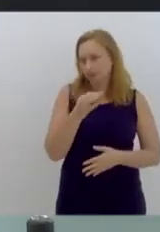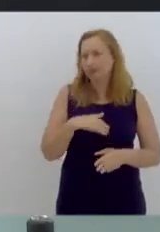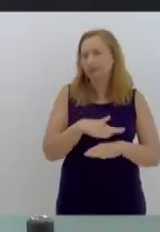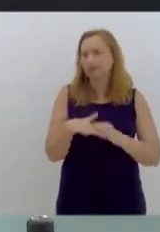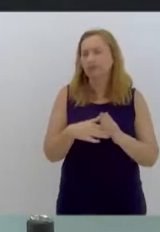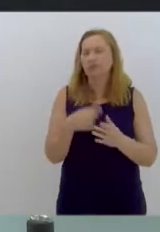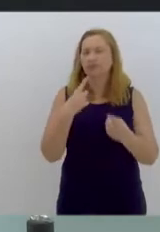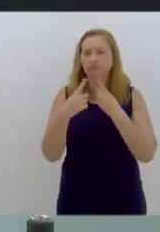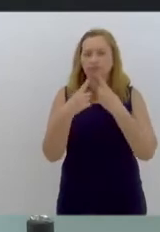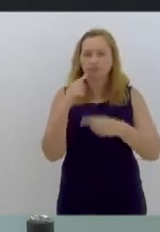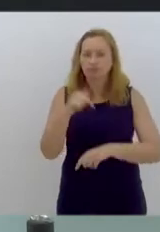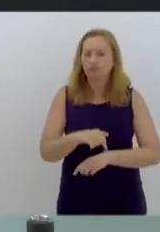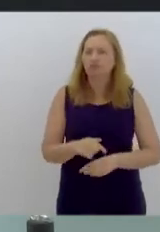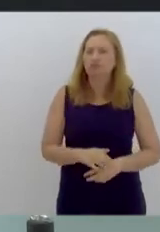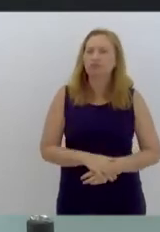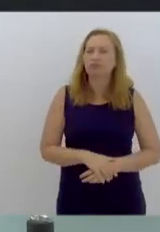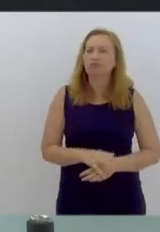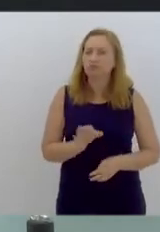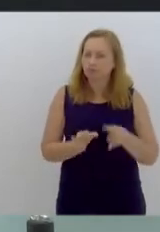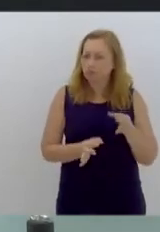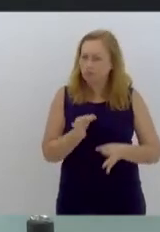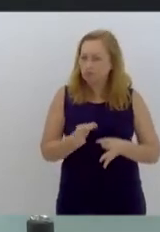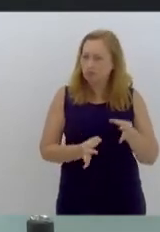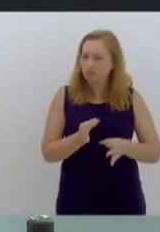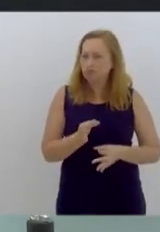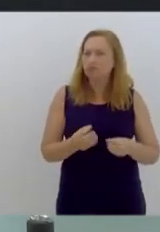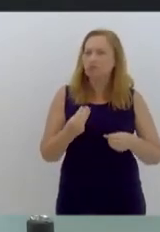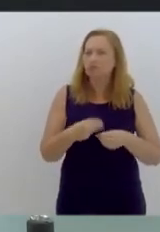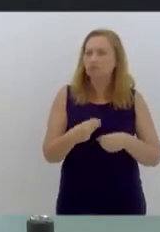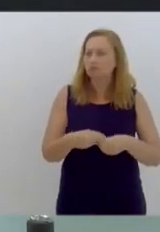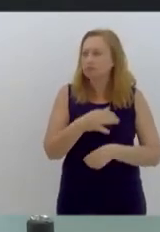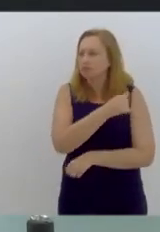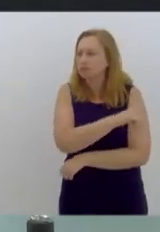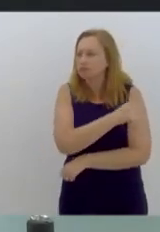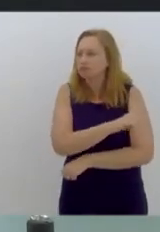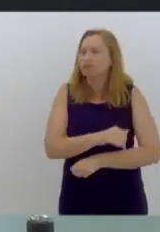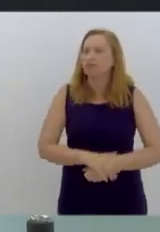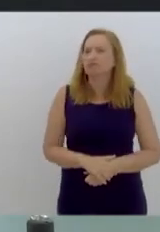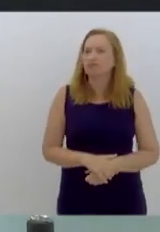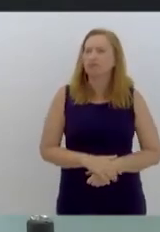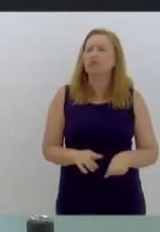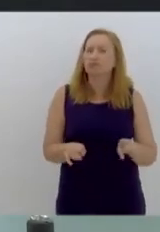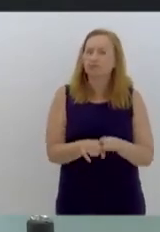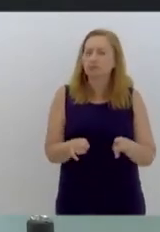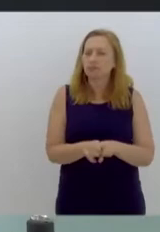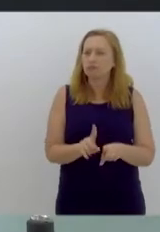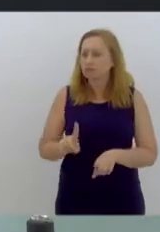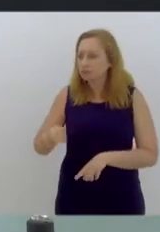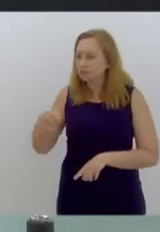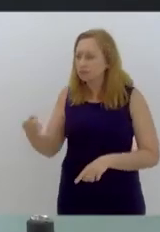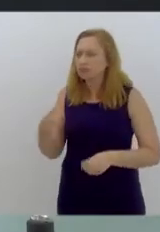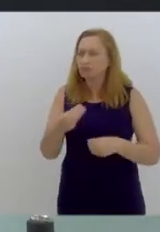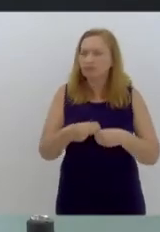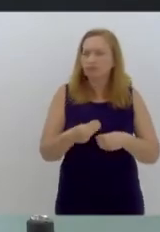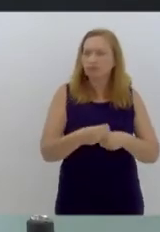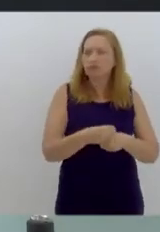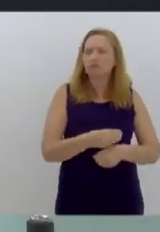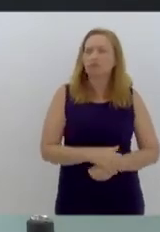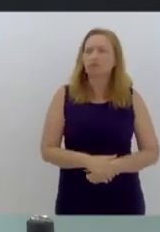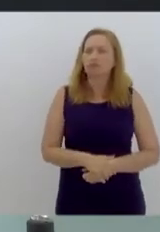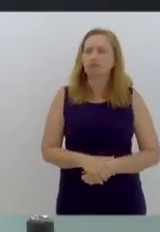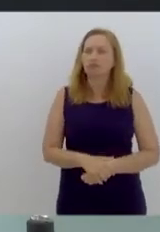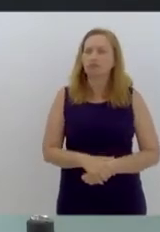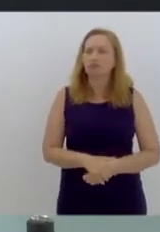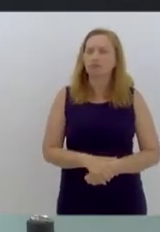aqui travadas, que me parece justo para com o município do Rio de Janeiro e também para com os demais municípios, é que não